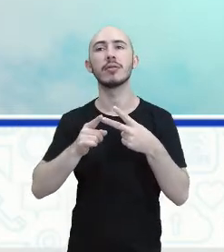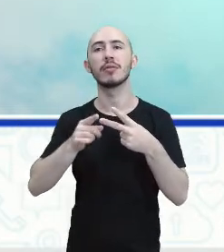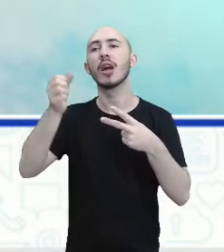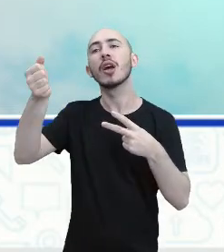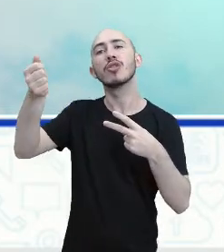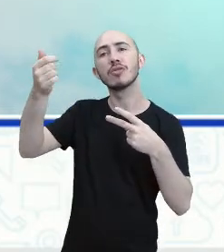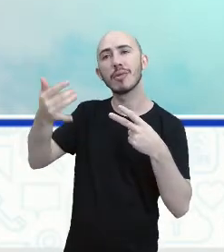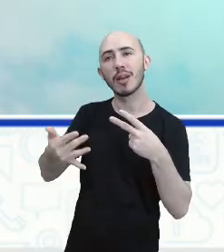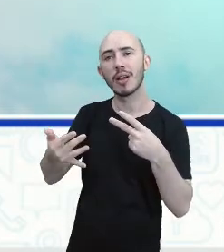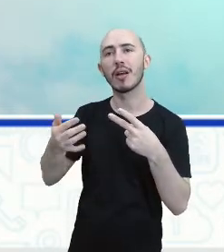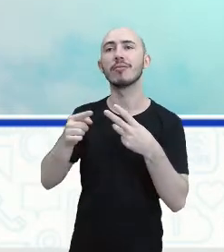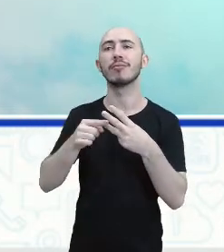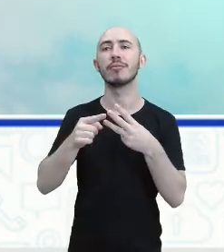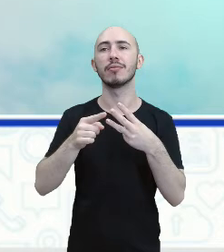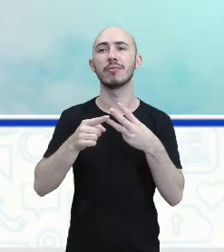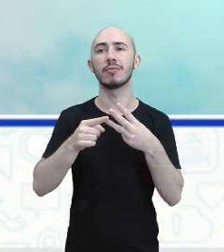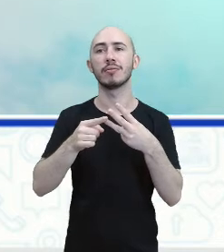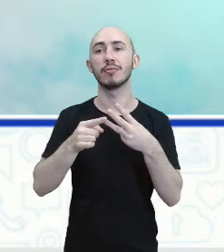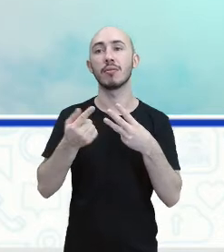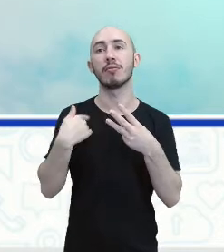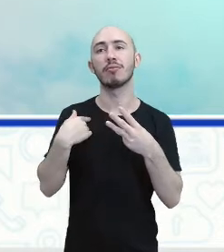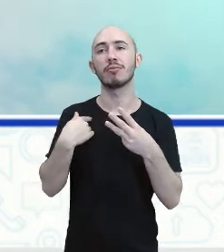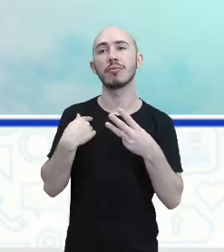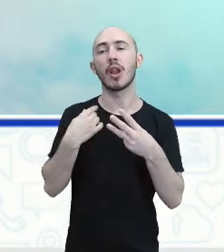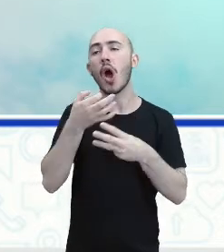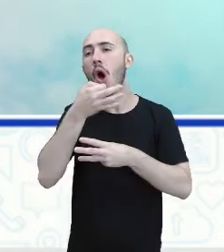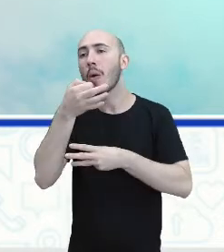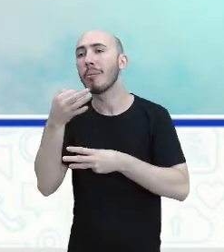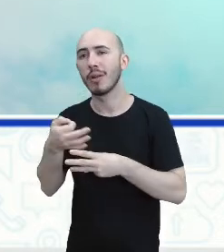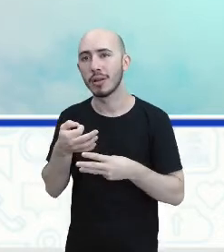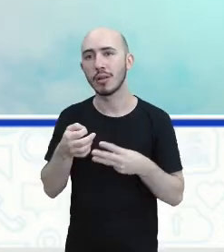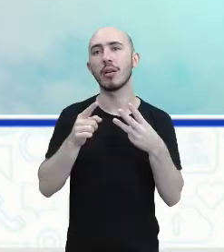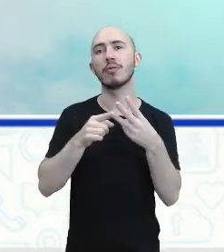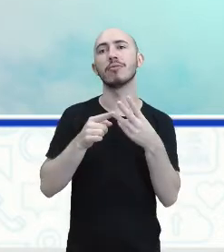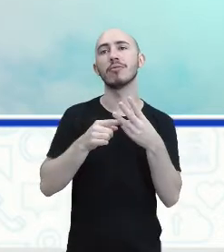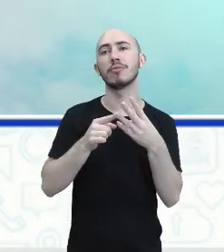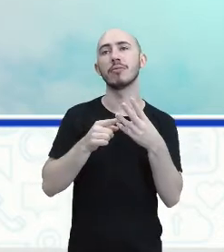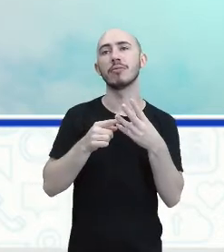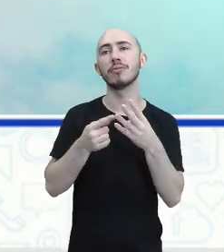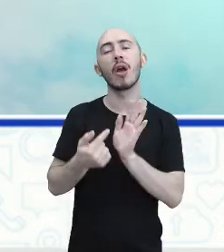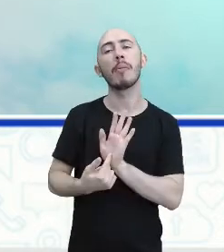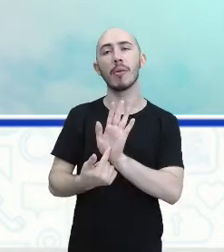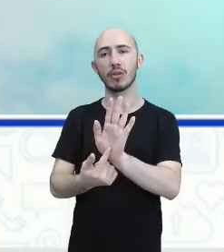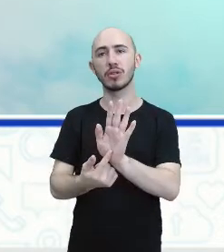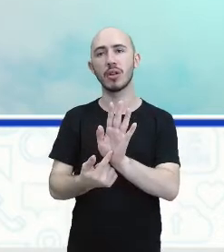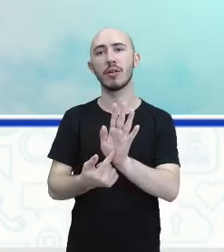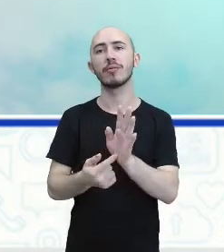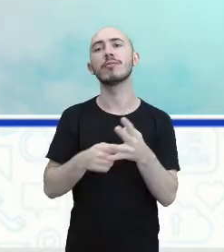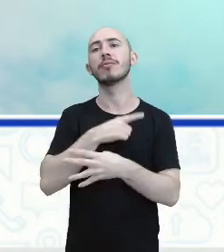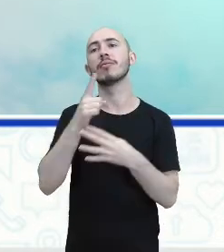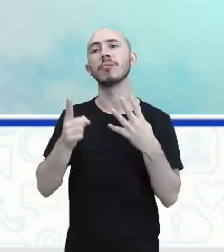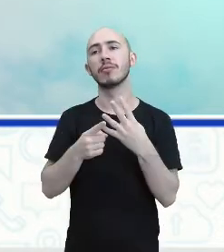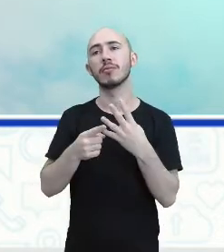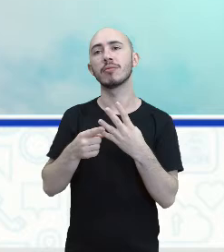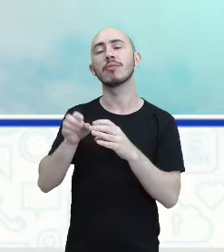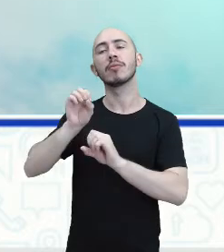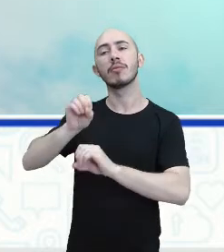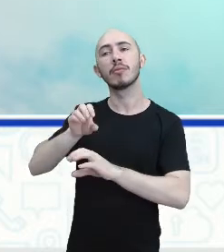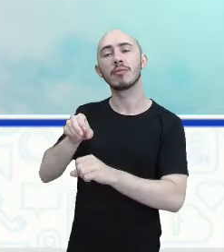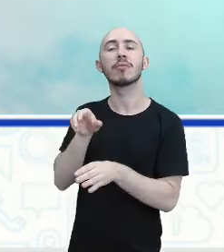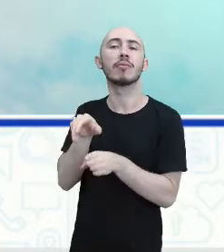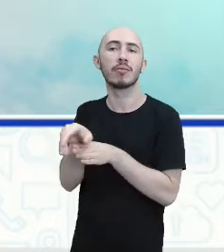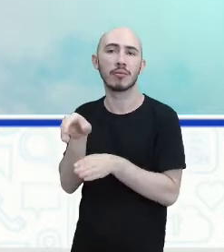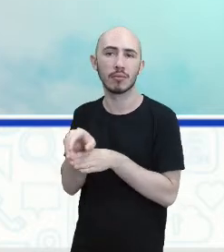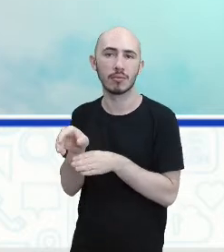da ordem do relatar, da ordem do argumentar, da ordem do expor e da ordem do instruir e